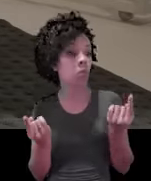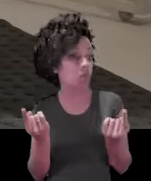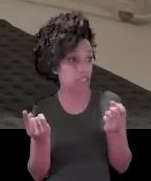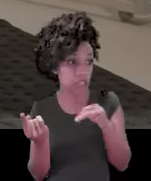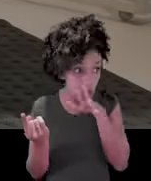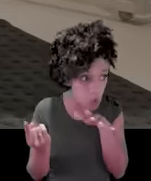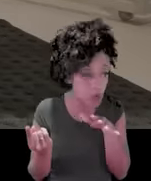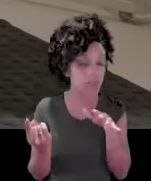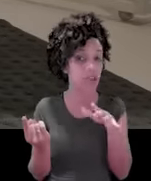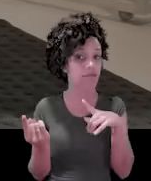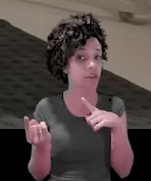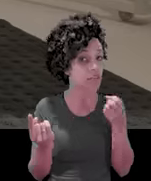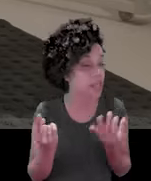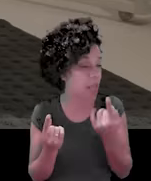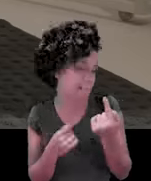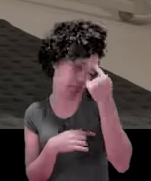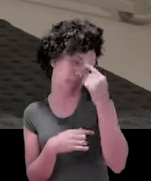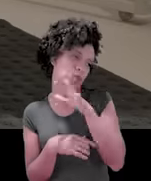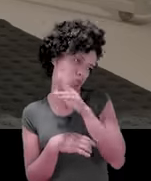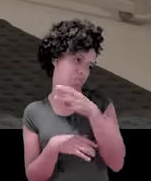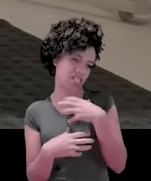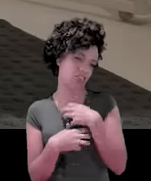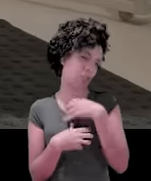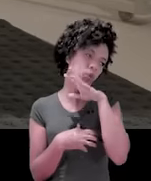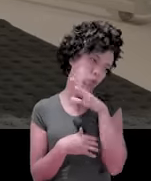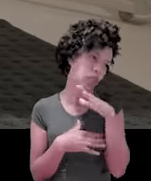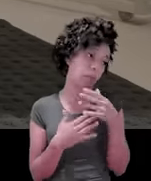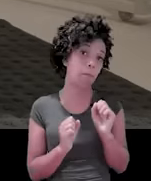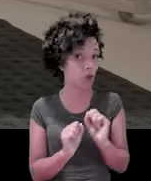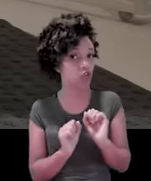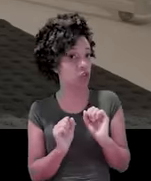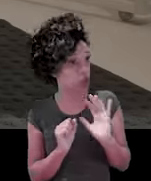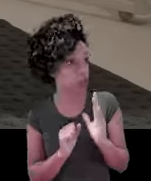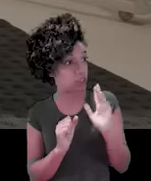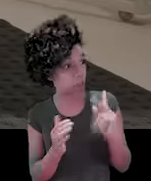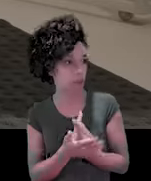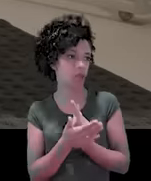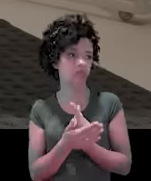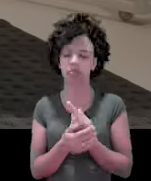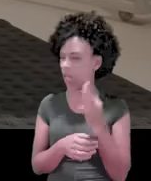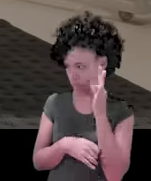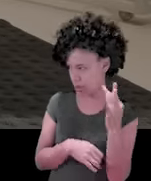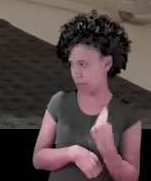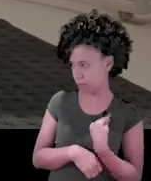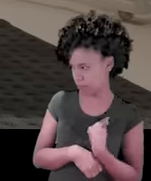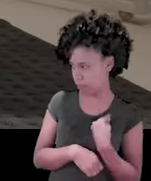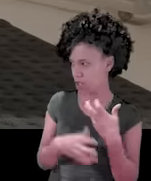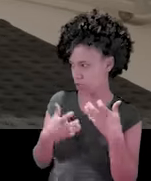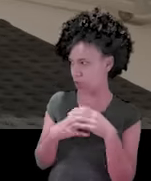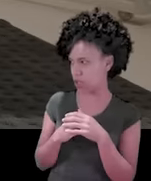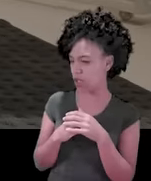você pegar ruim ela vai criar se pensamentos ruins vai ficar sentimentos ruins para ver se vai fazer uma meta sabe o caminho a teoria sobre a vida que eu quero